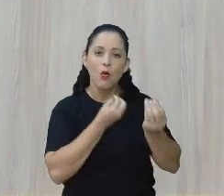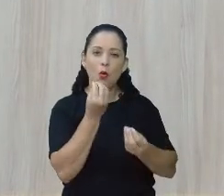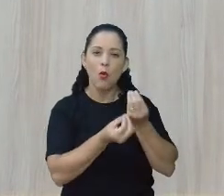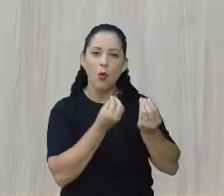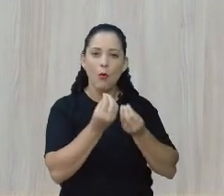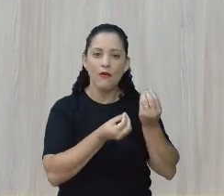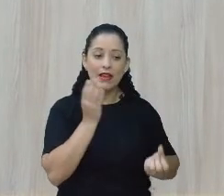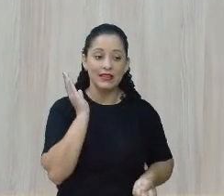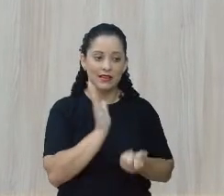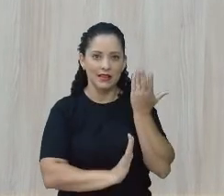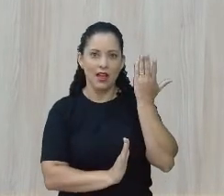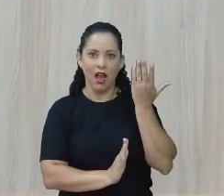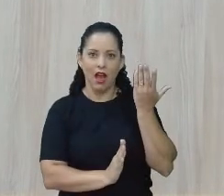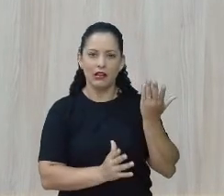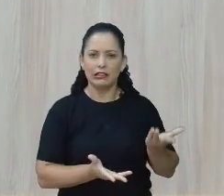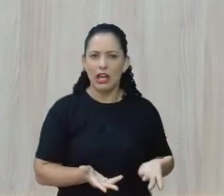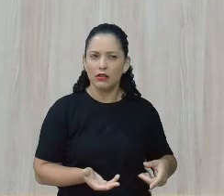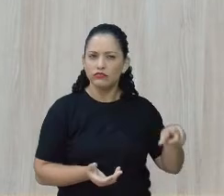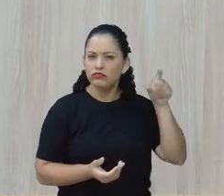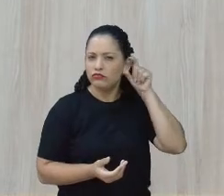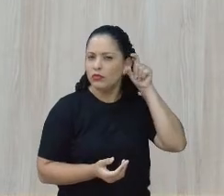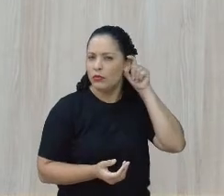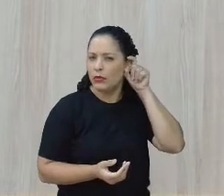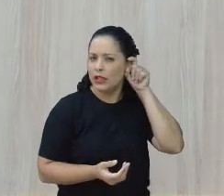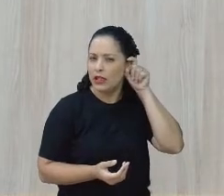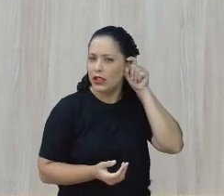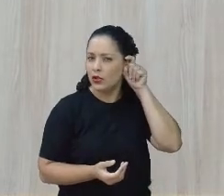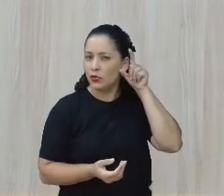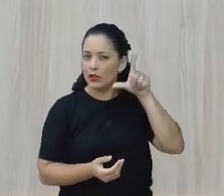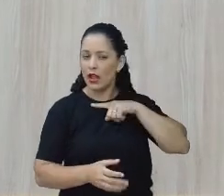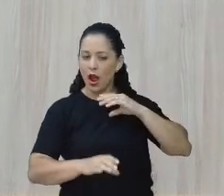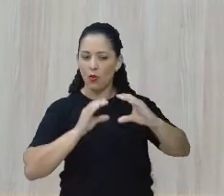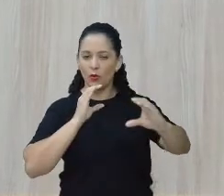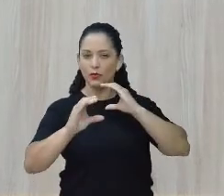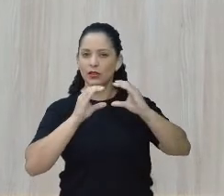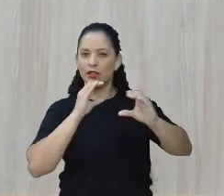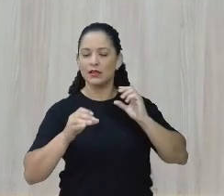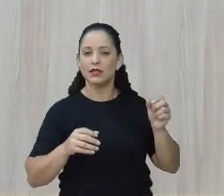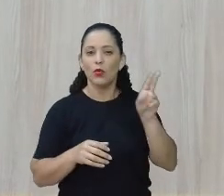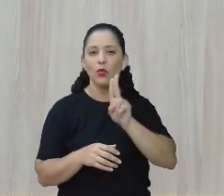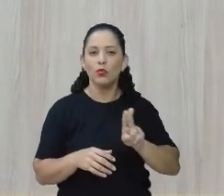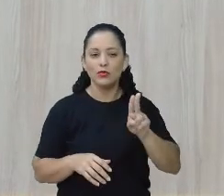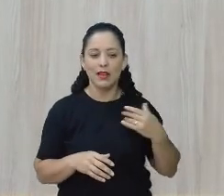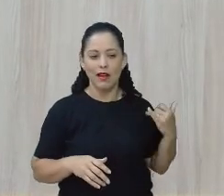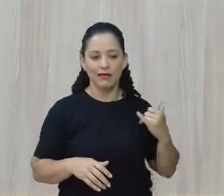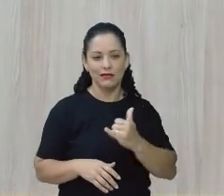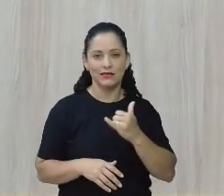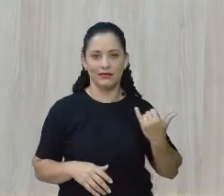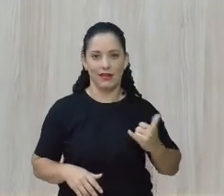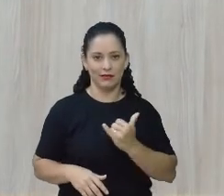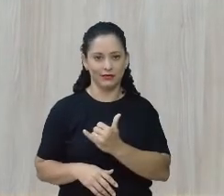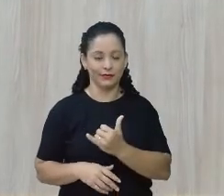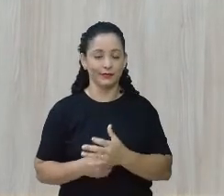esse aparelho aí que transferiria comunicação utilizando eletricidade, tá certo?